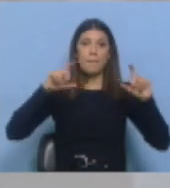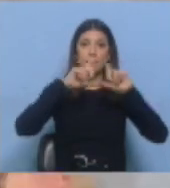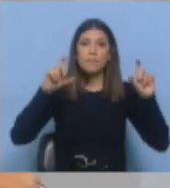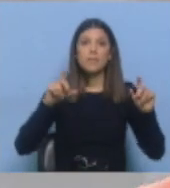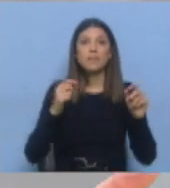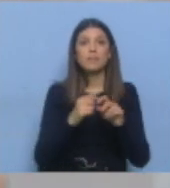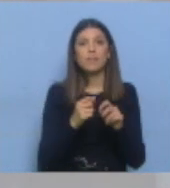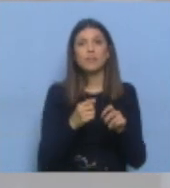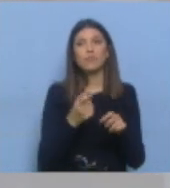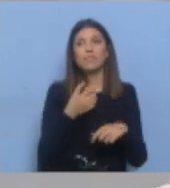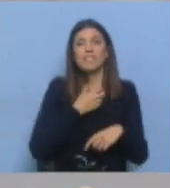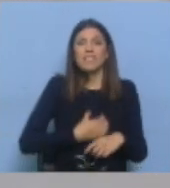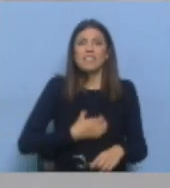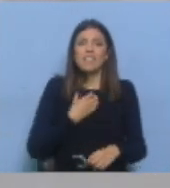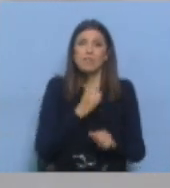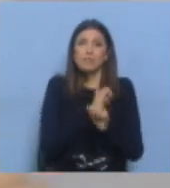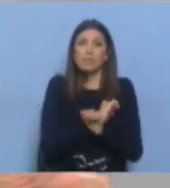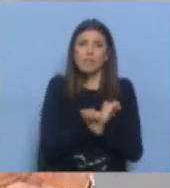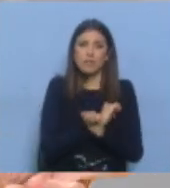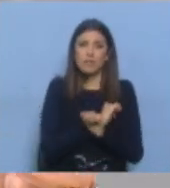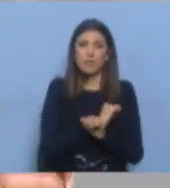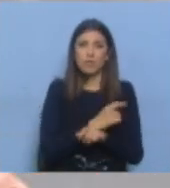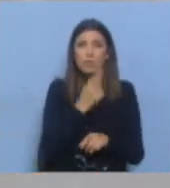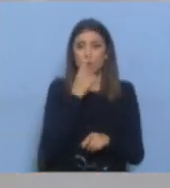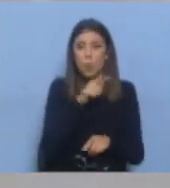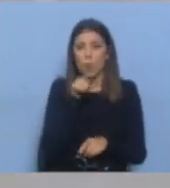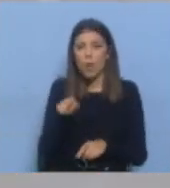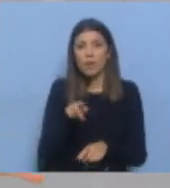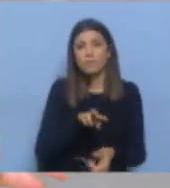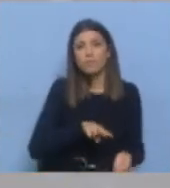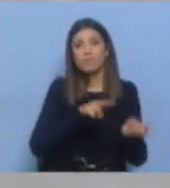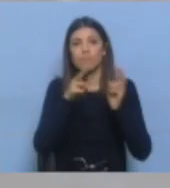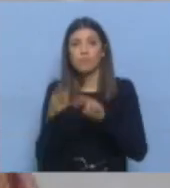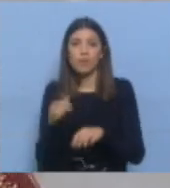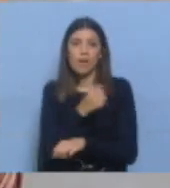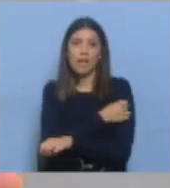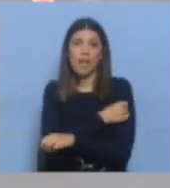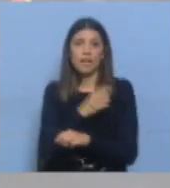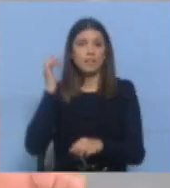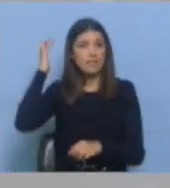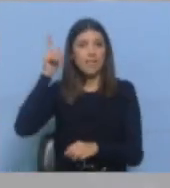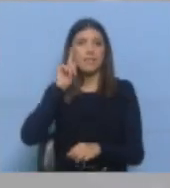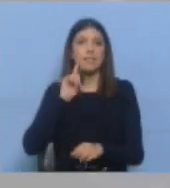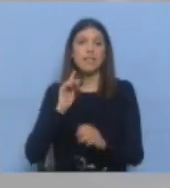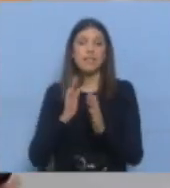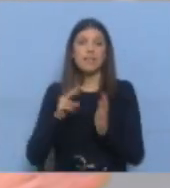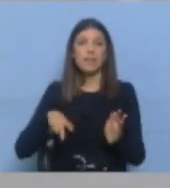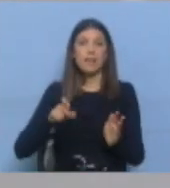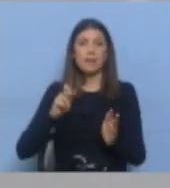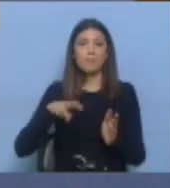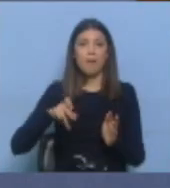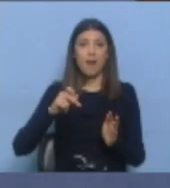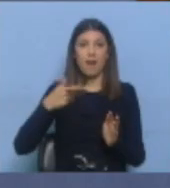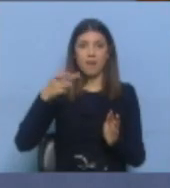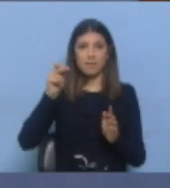para conviver. E ele ali, desculpe a expressão, está à solta. Não tem filtro. Não tem filtro.